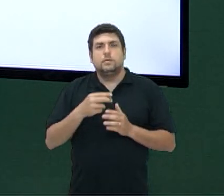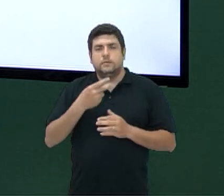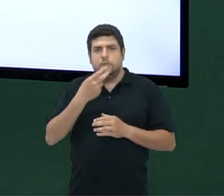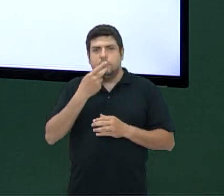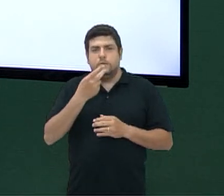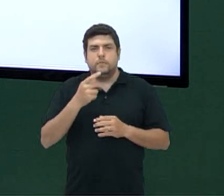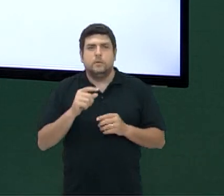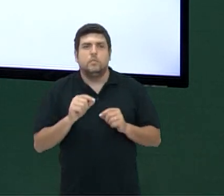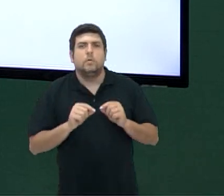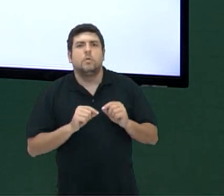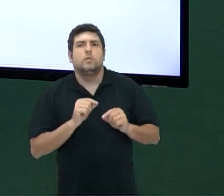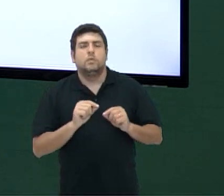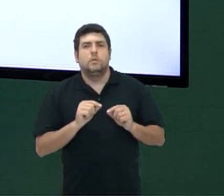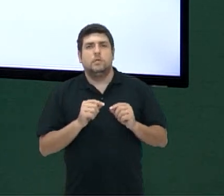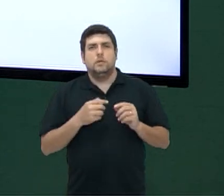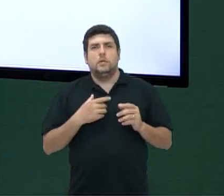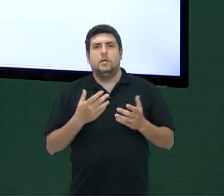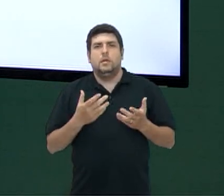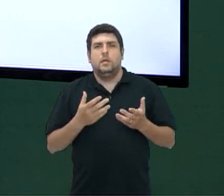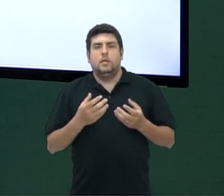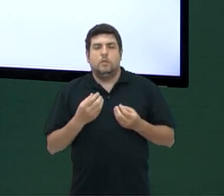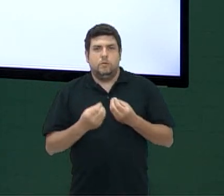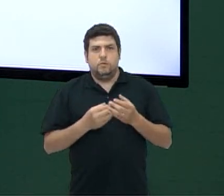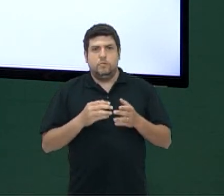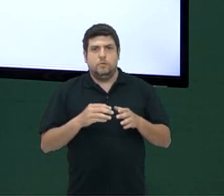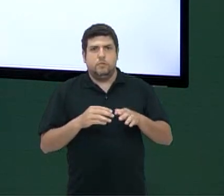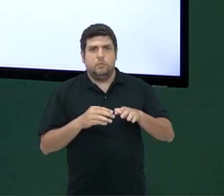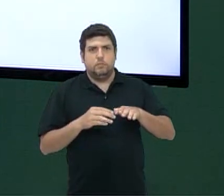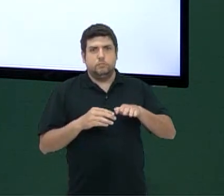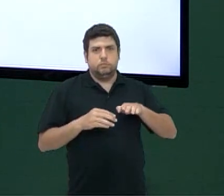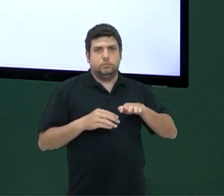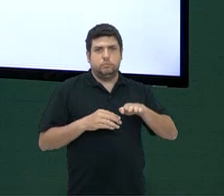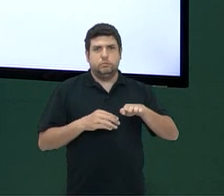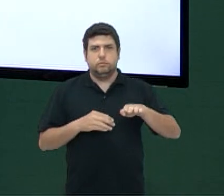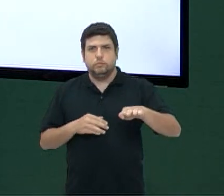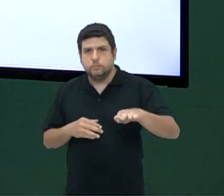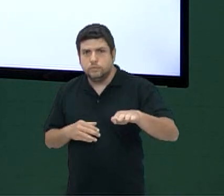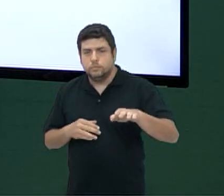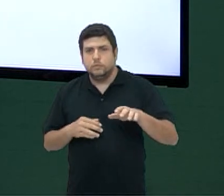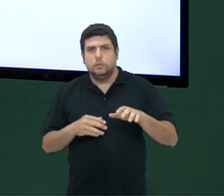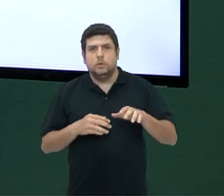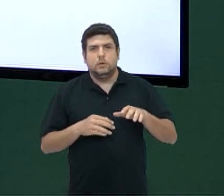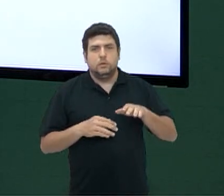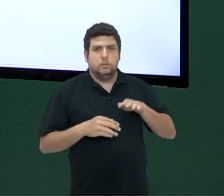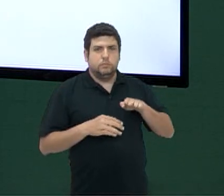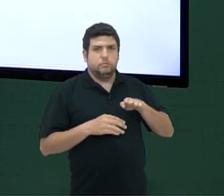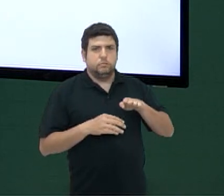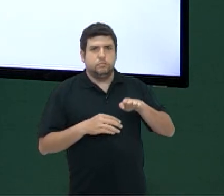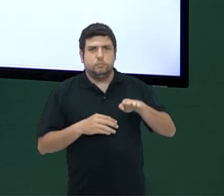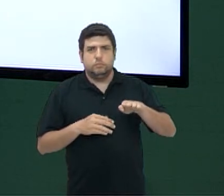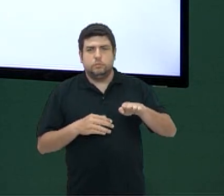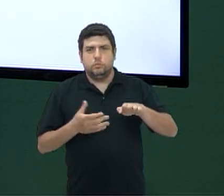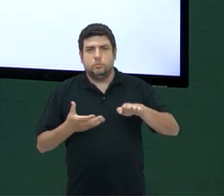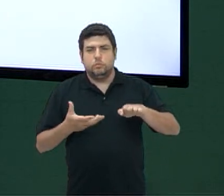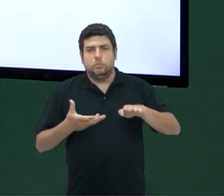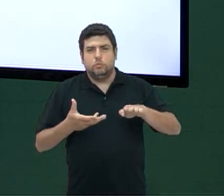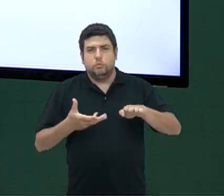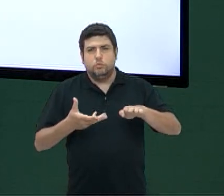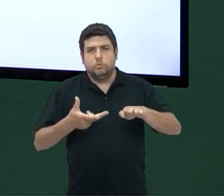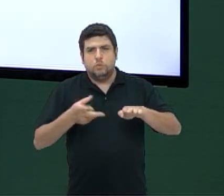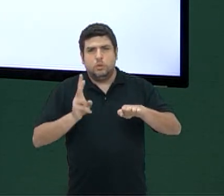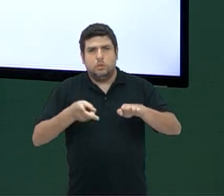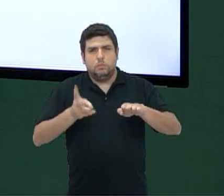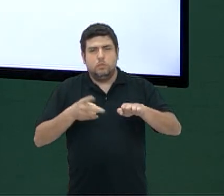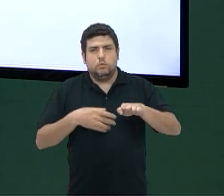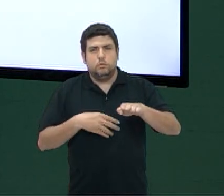movimento retilíneo uniforme, ou seja, ela está em linha reta com velocidade constante,